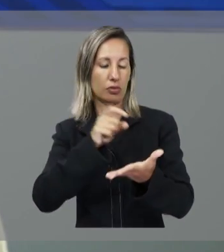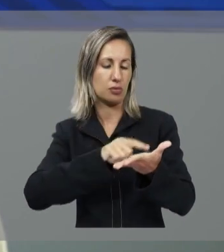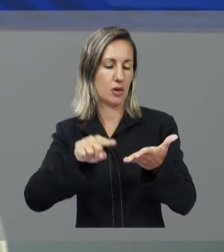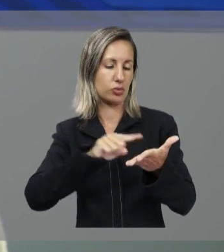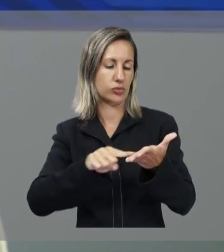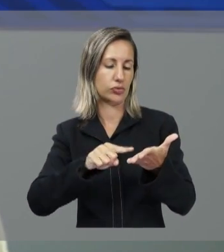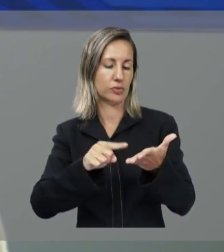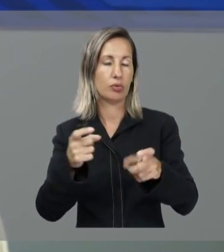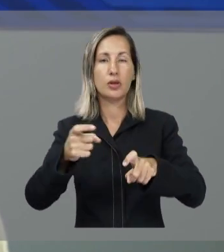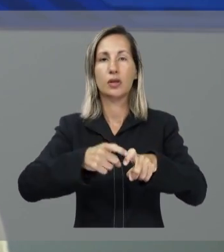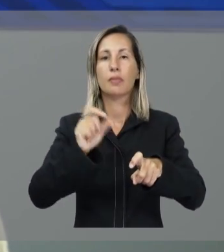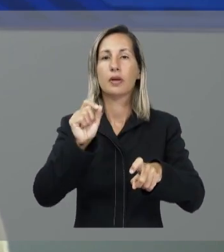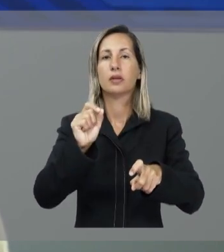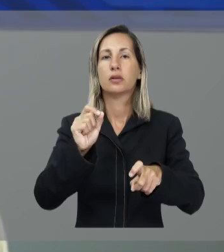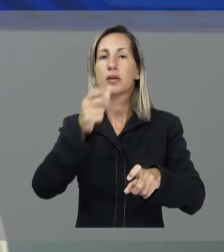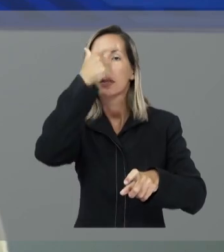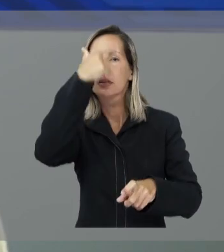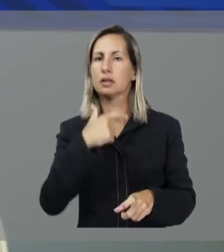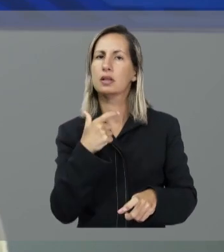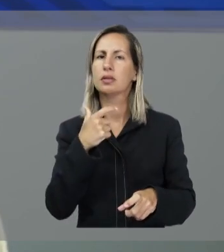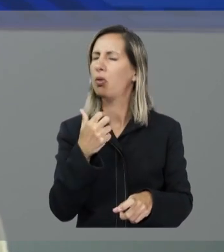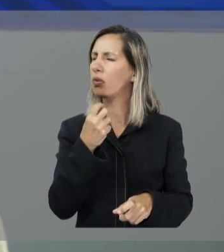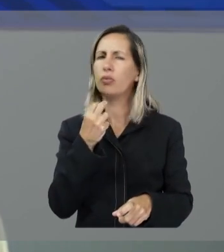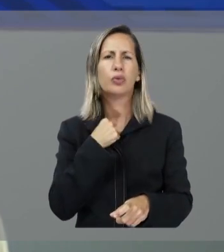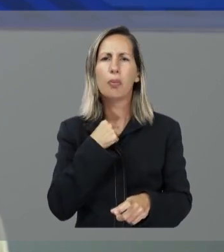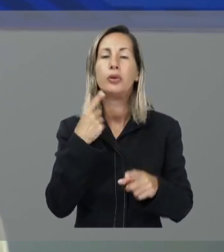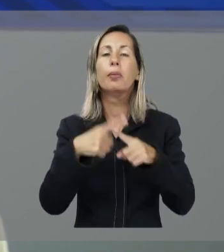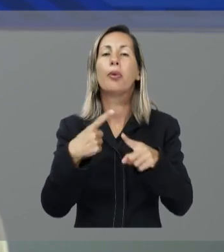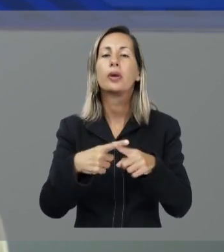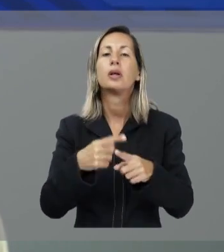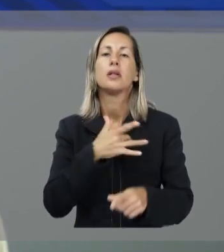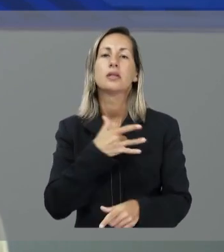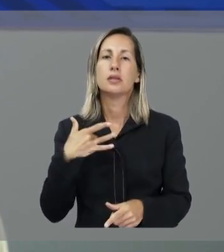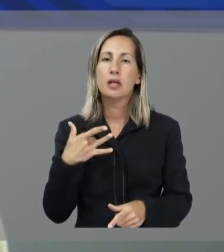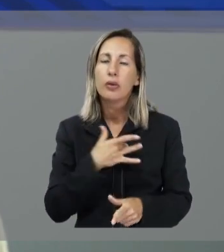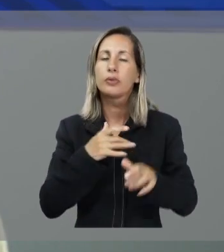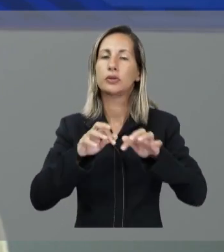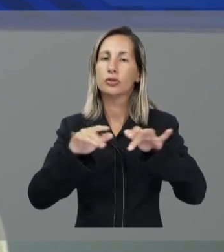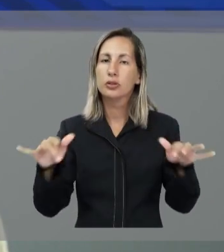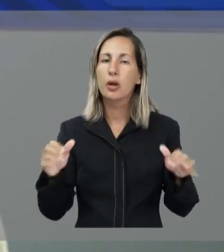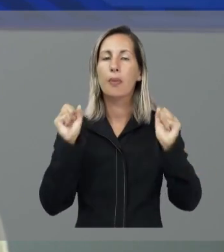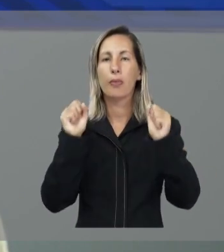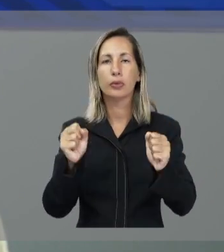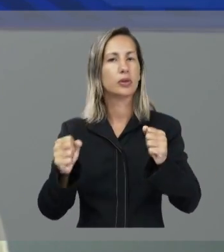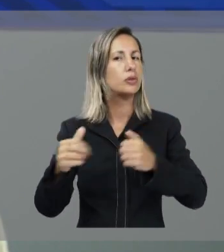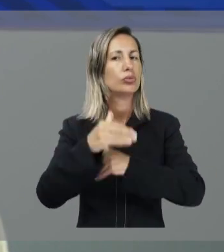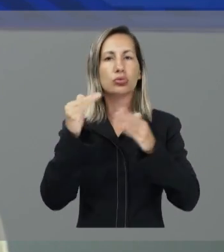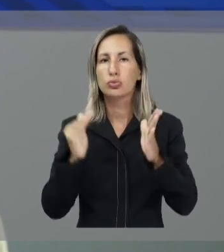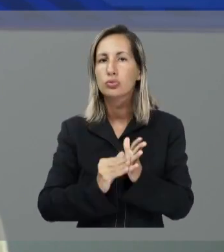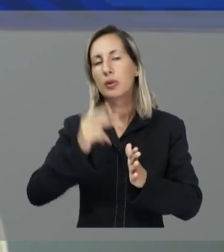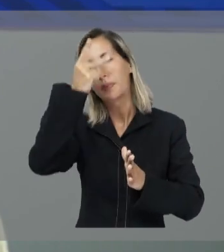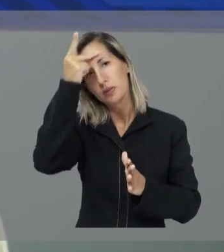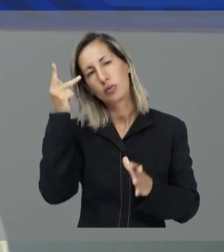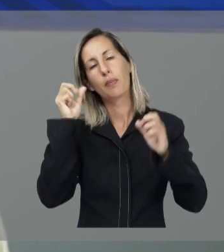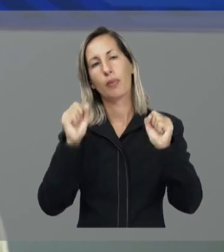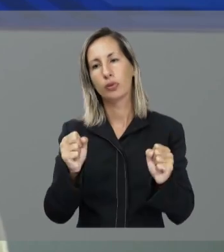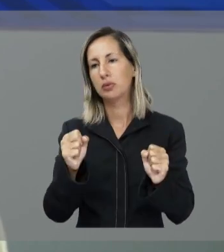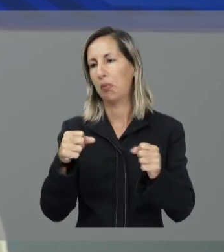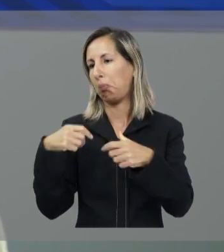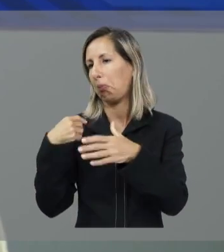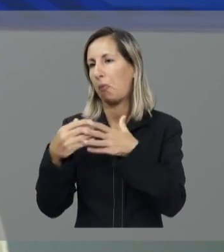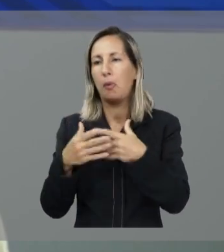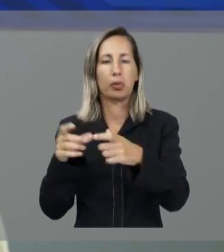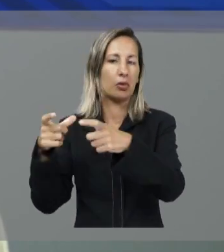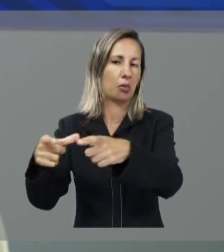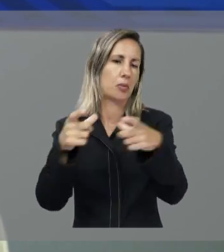e seu exame. Então, por que o cidadão não pode fazer isso? Então, o Saúde Digital é justamente dar essa capacidade de todo usuário poder, de onde